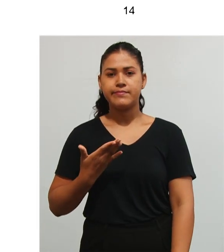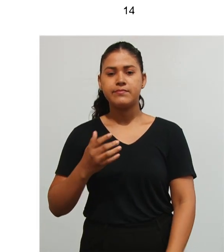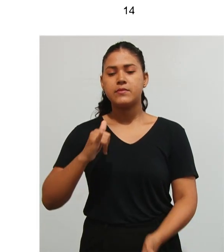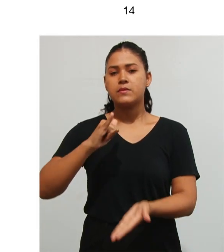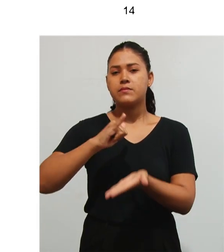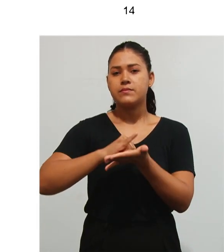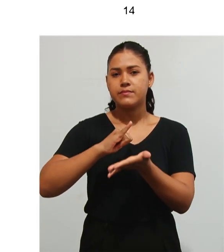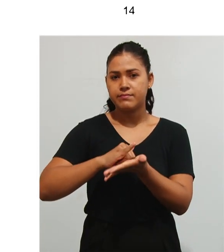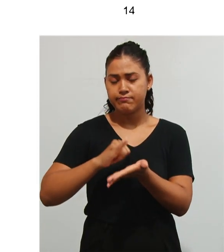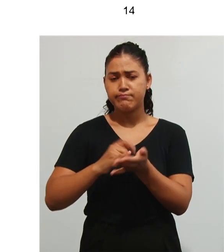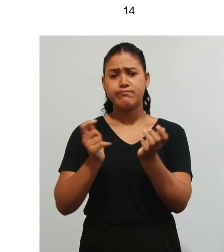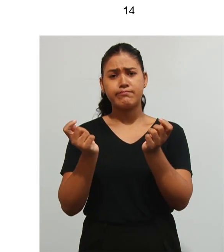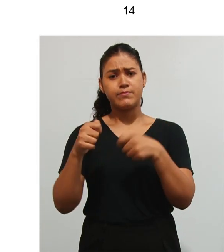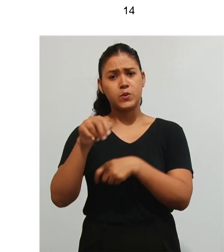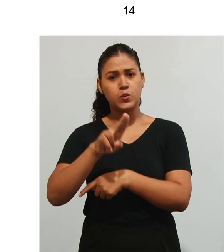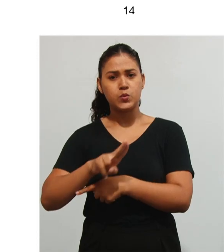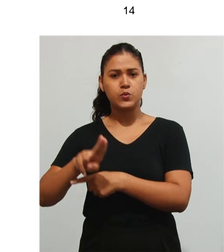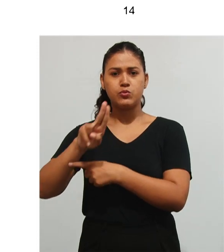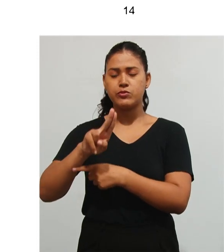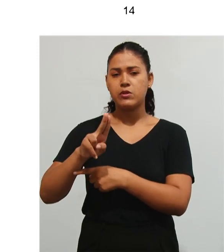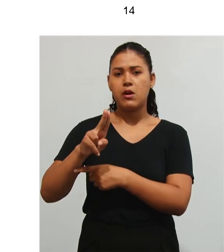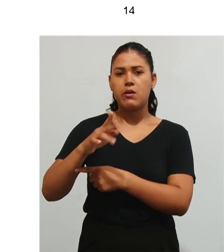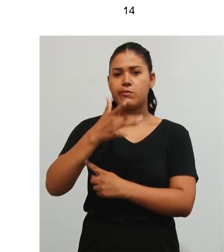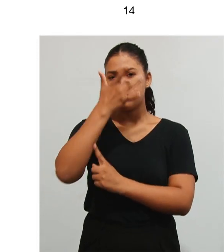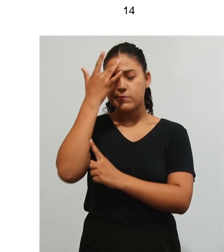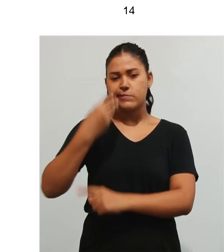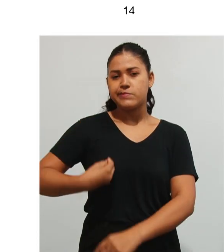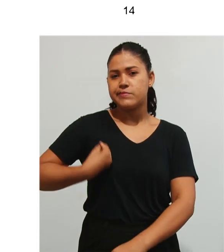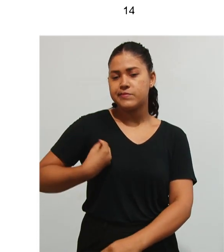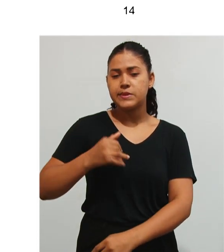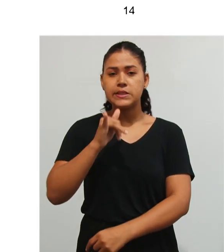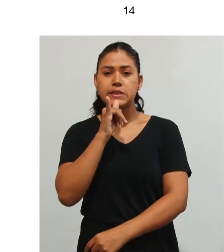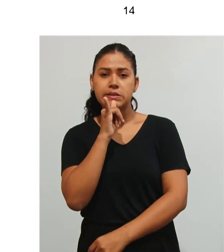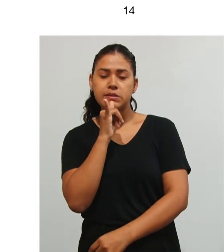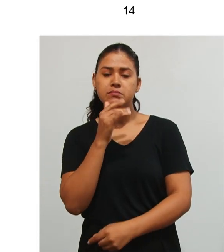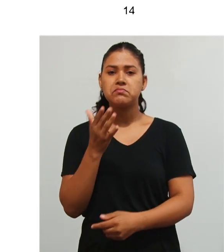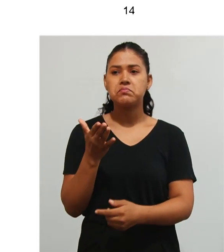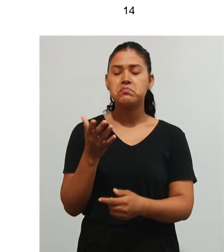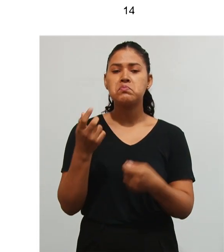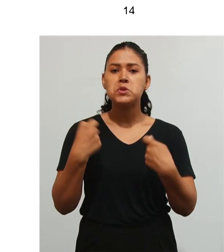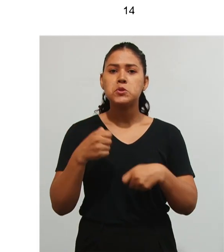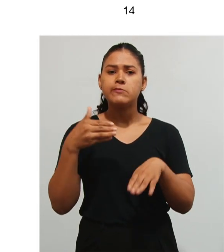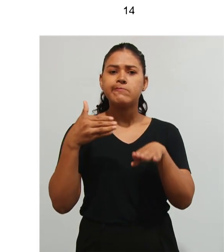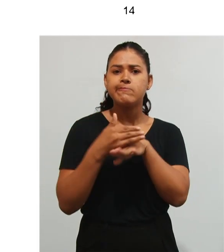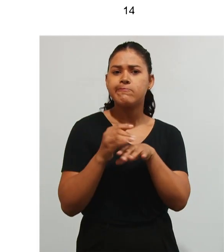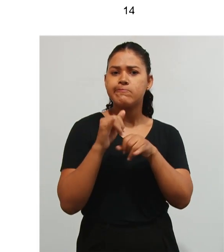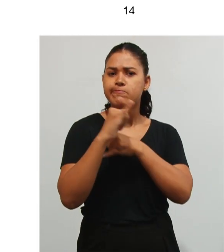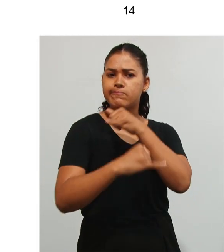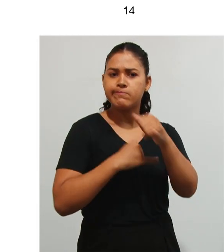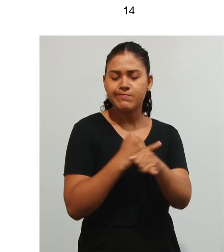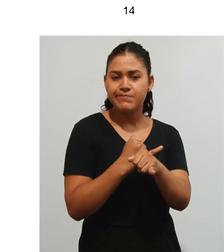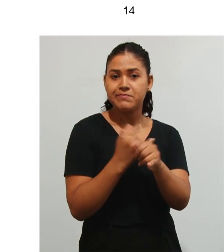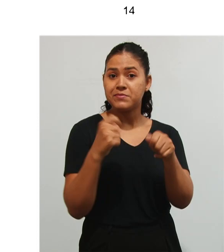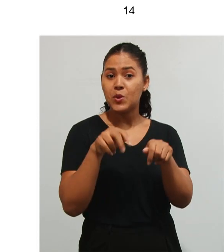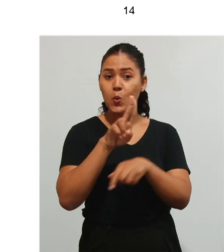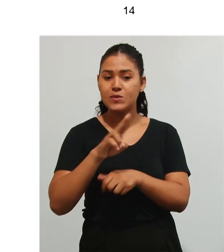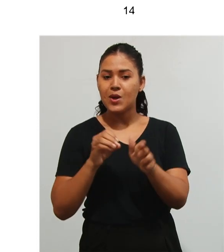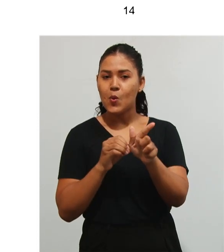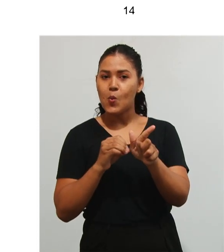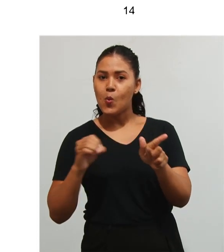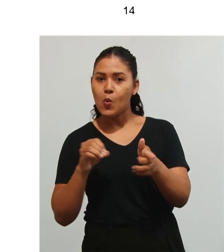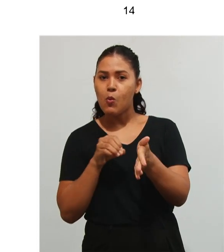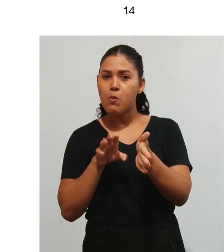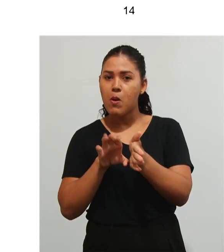aplicativos, programas desenvolvidos para uma necessidade específica. Por exemplo, preciso acessar a internet, eu vou utilizar o Google Chrome